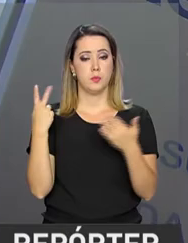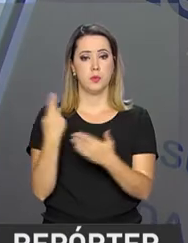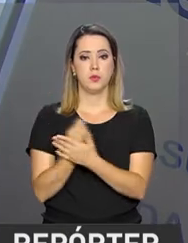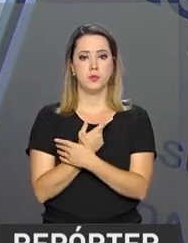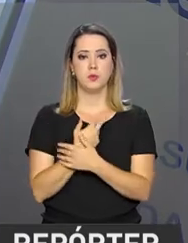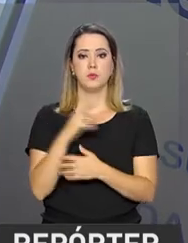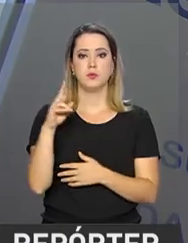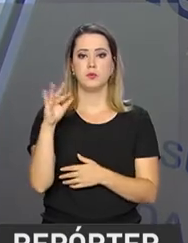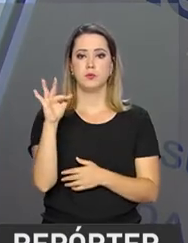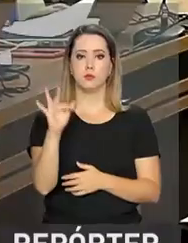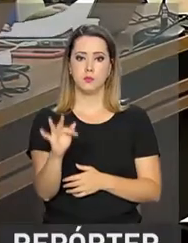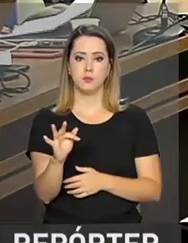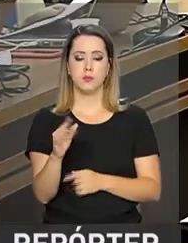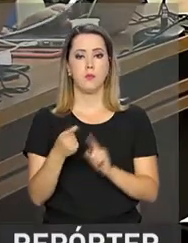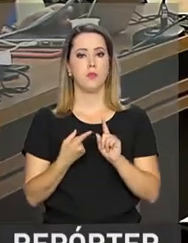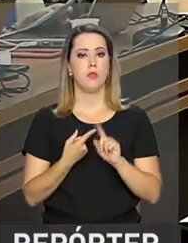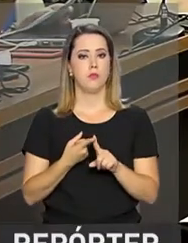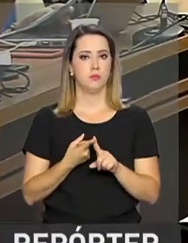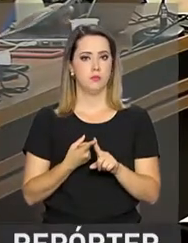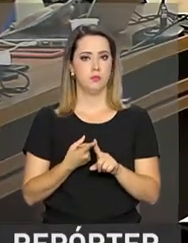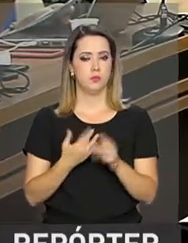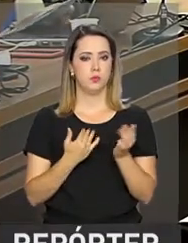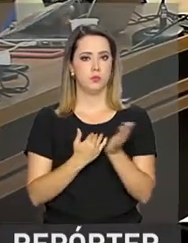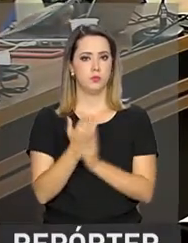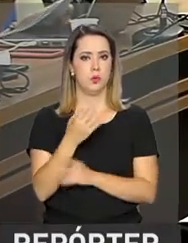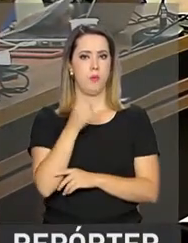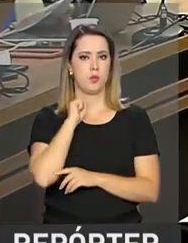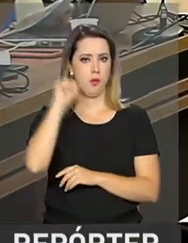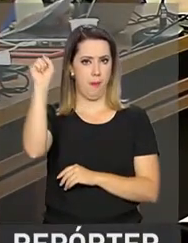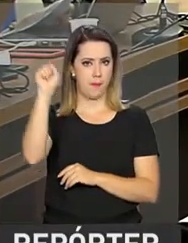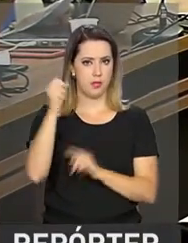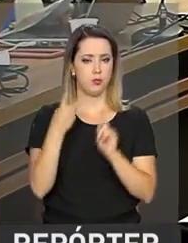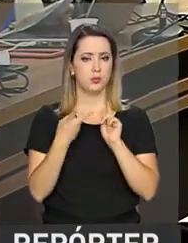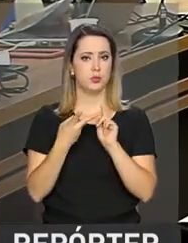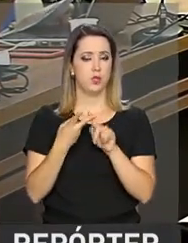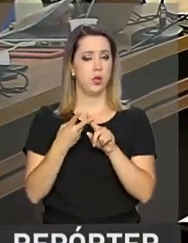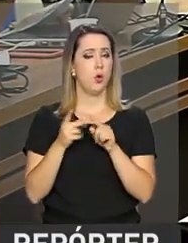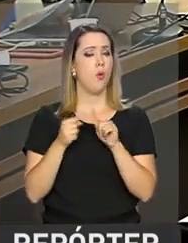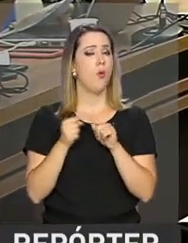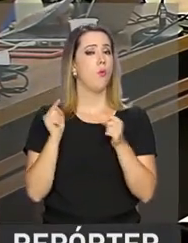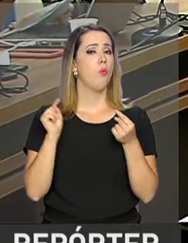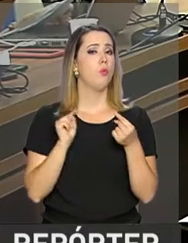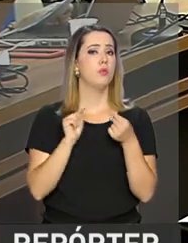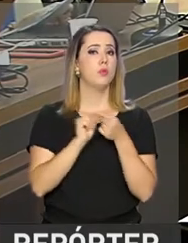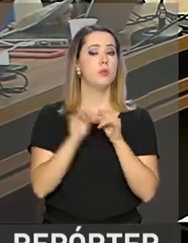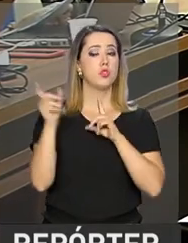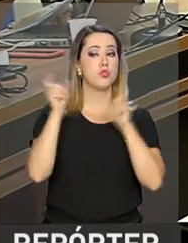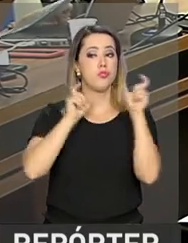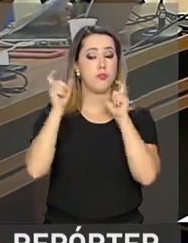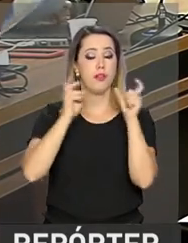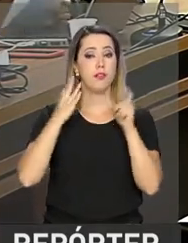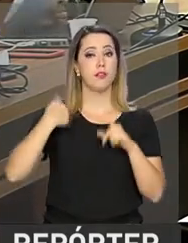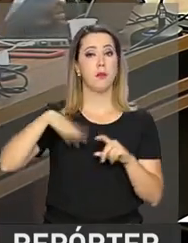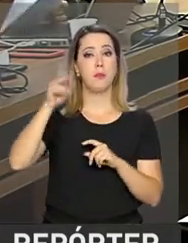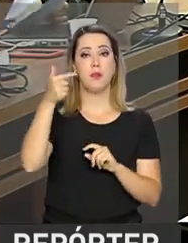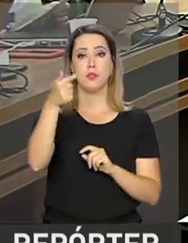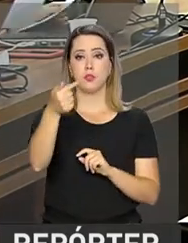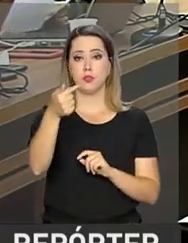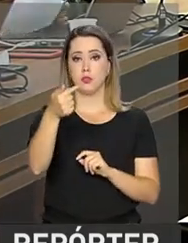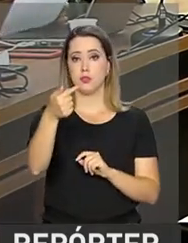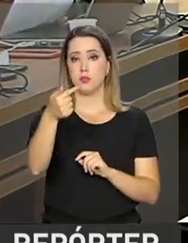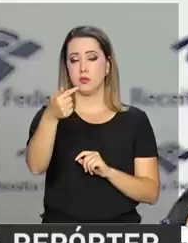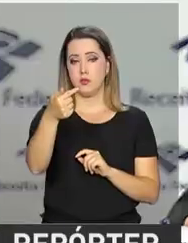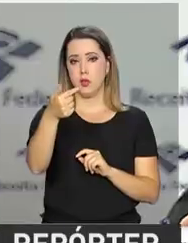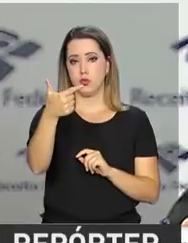pela Receita Federal. A primeira, iniciada em abril, teve o objetivo de alertar mais de